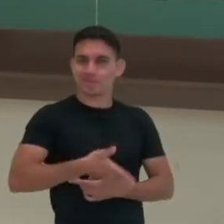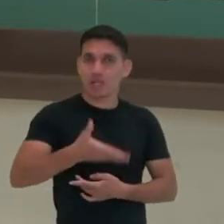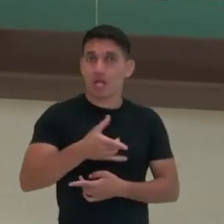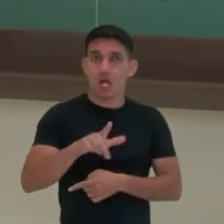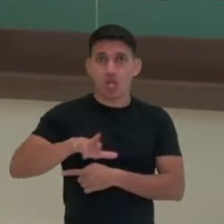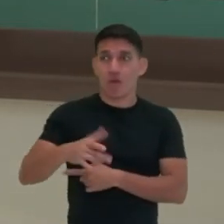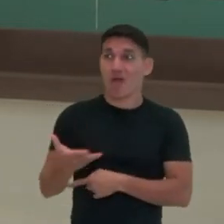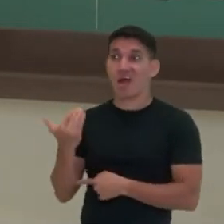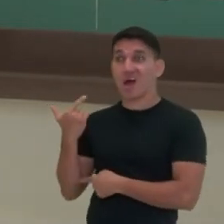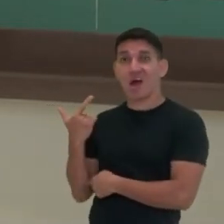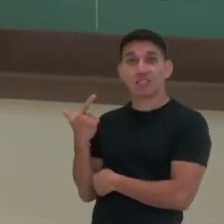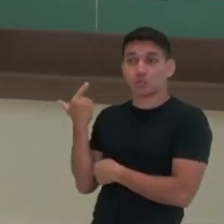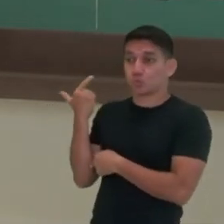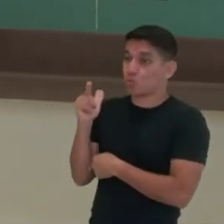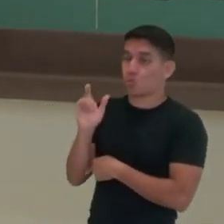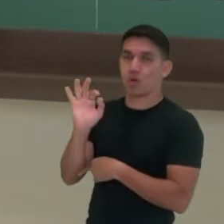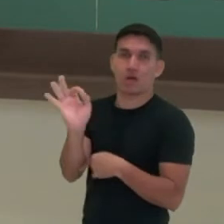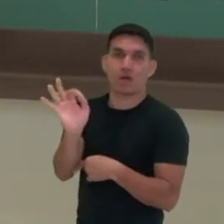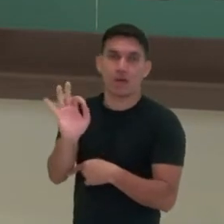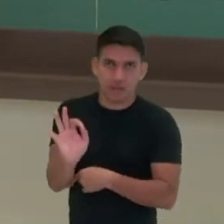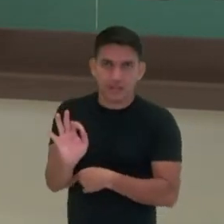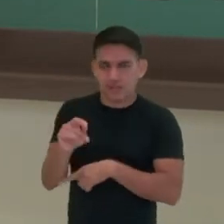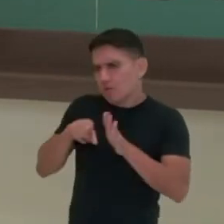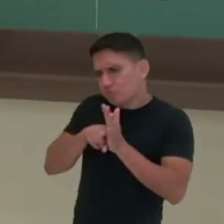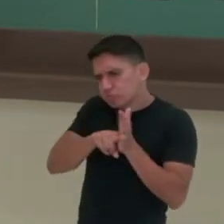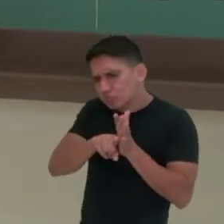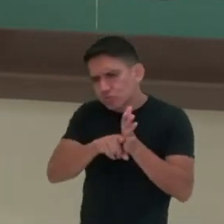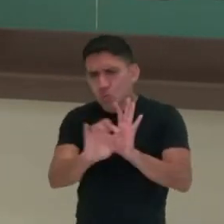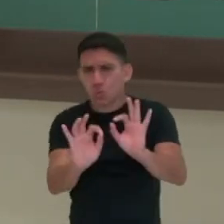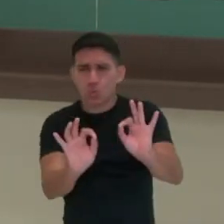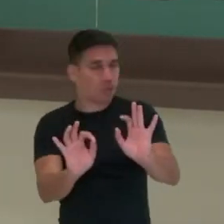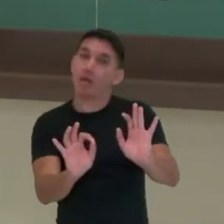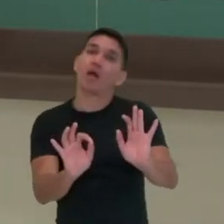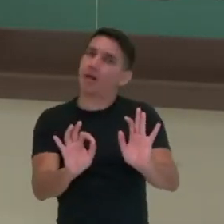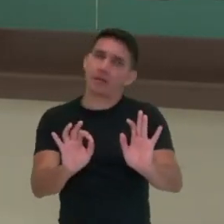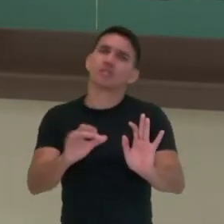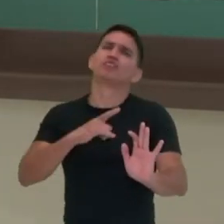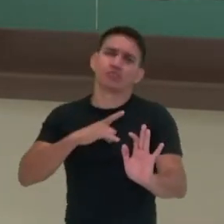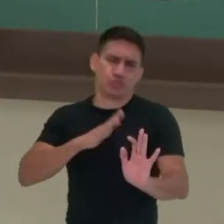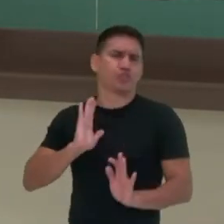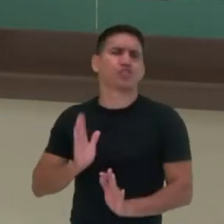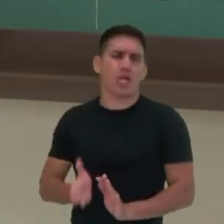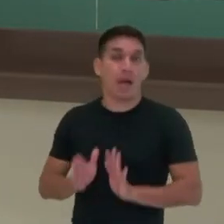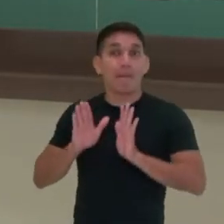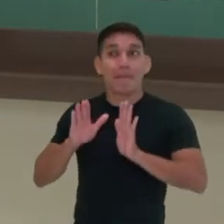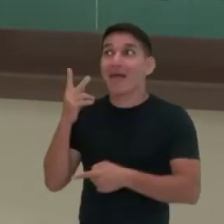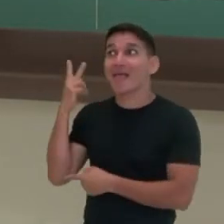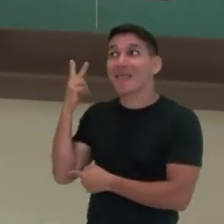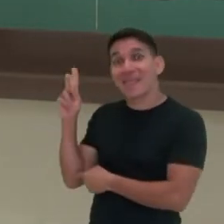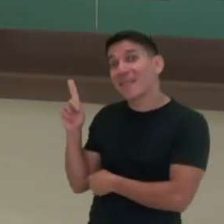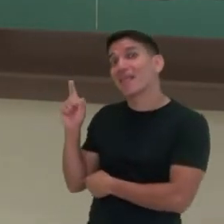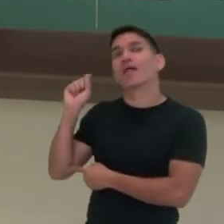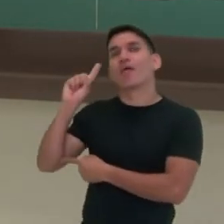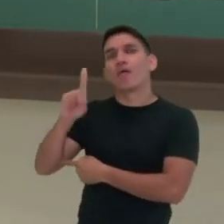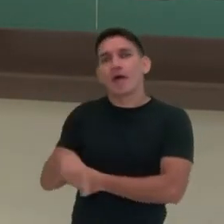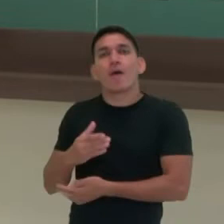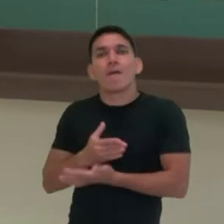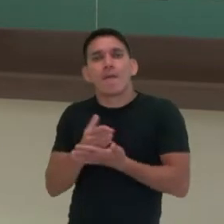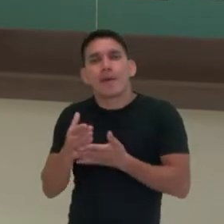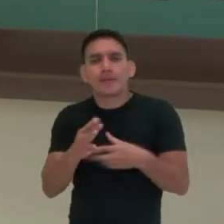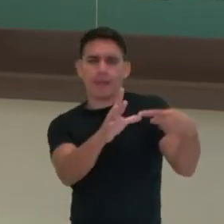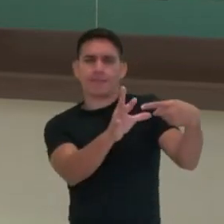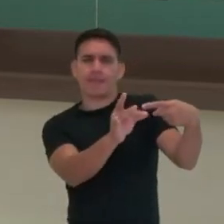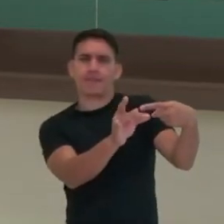antes dele não houvesse uma investigação filosófica sobre a arte, mas ele vai traçar